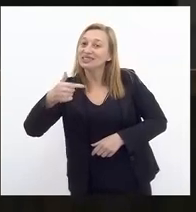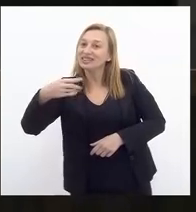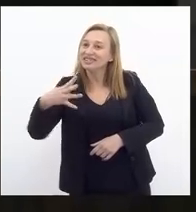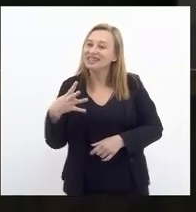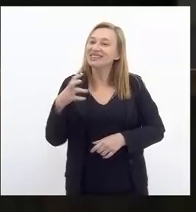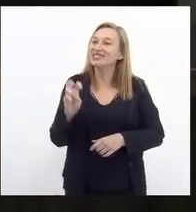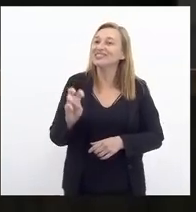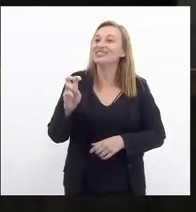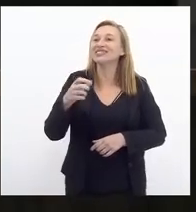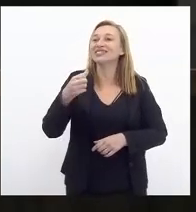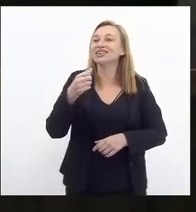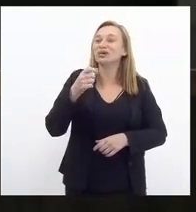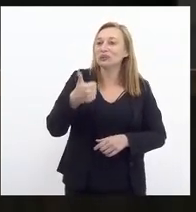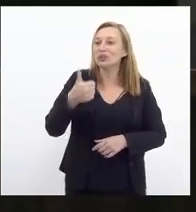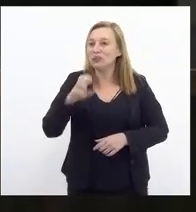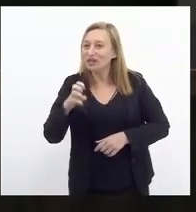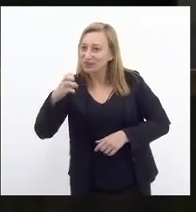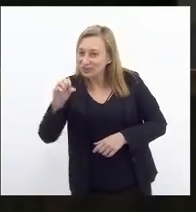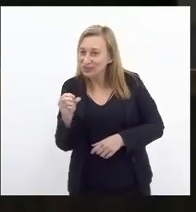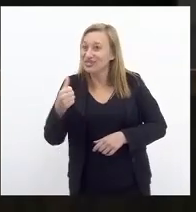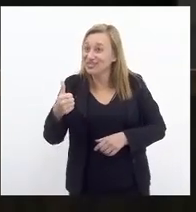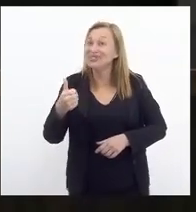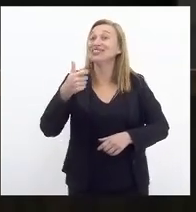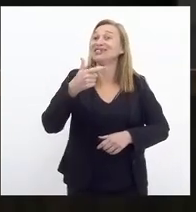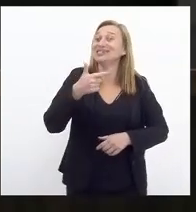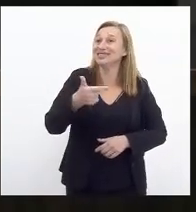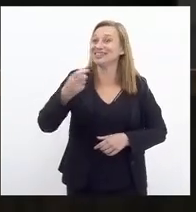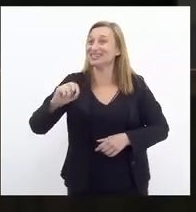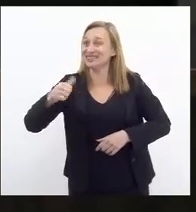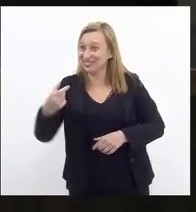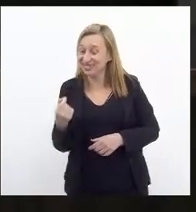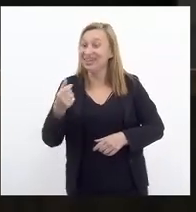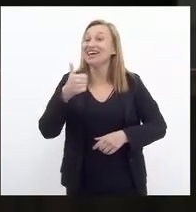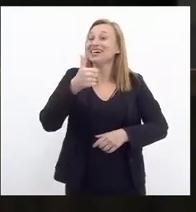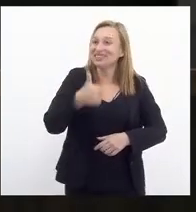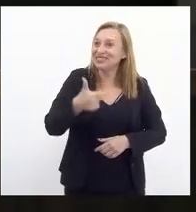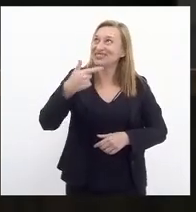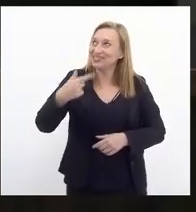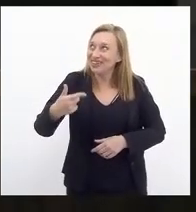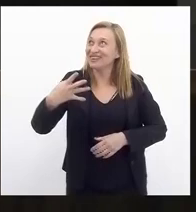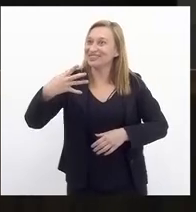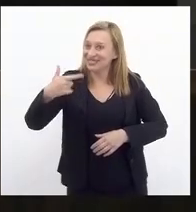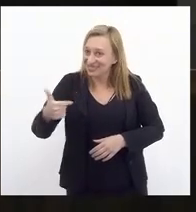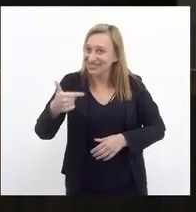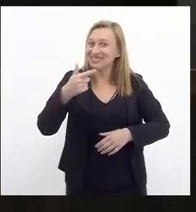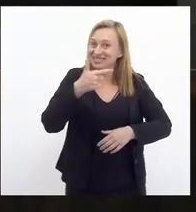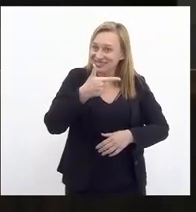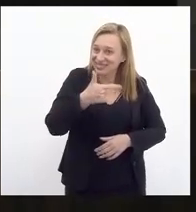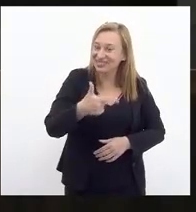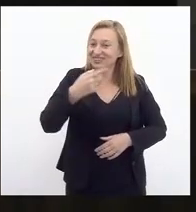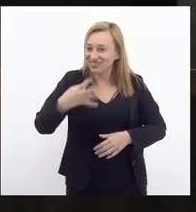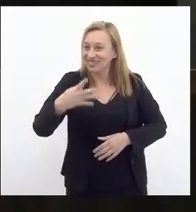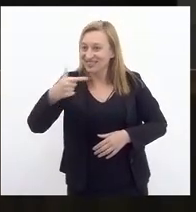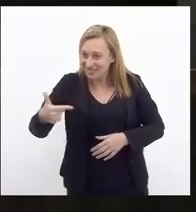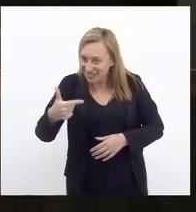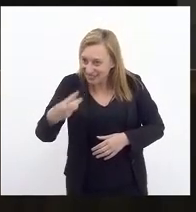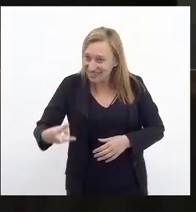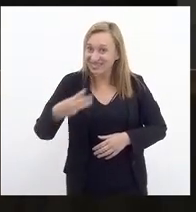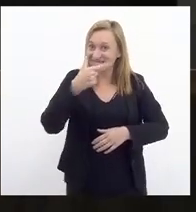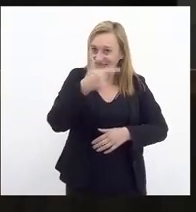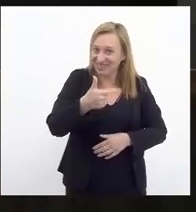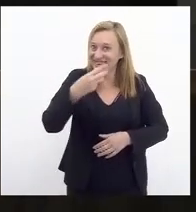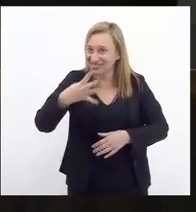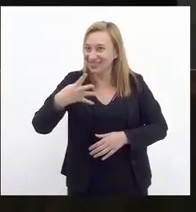3940 e com 55 220 24224 32 48 e 249